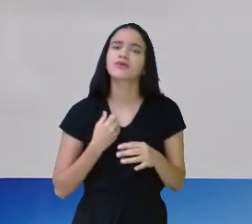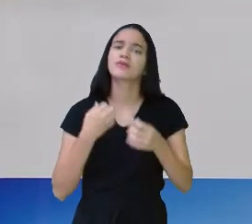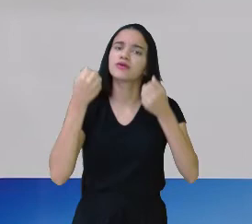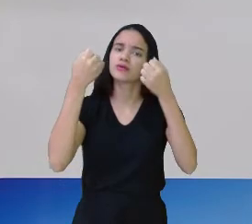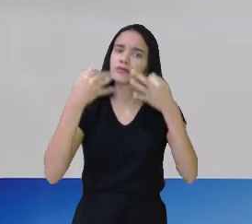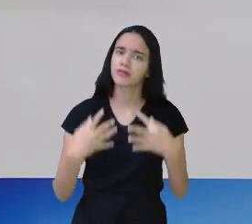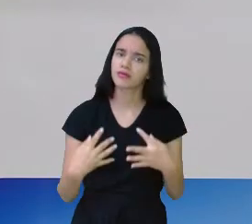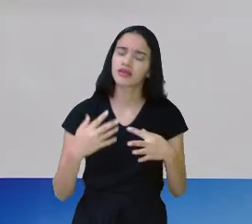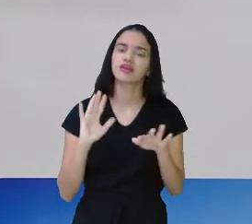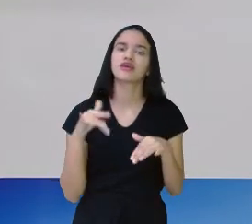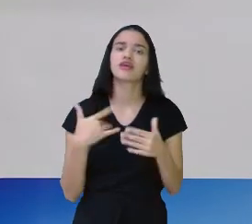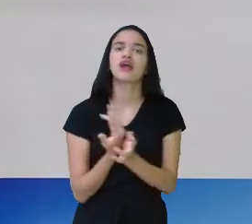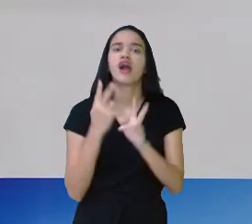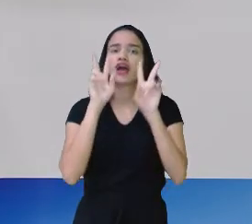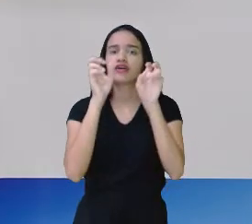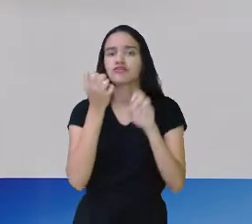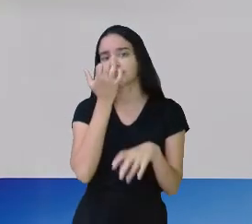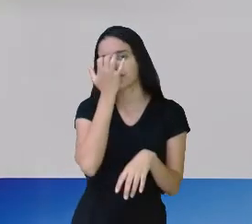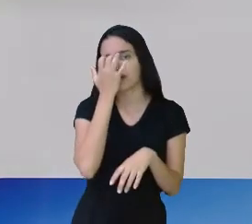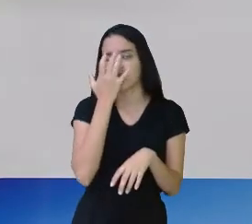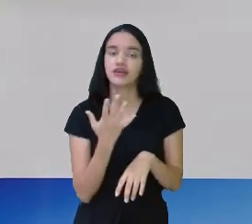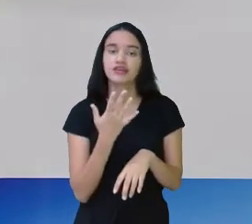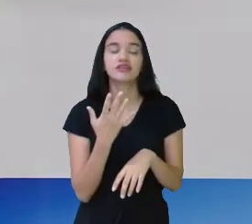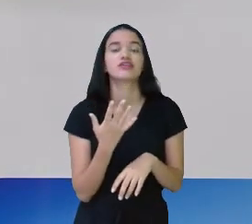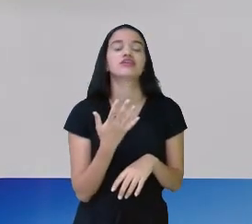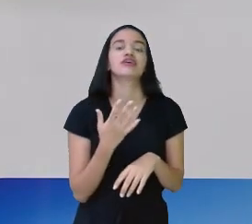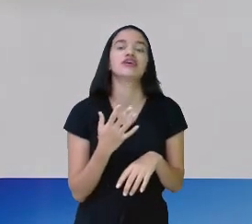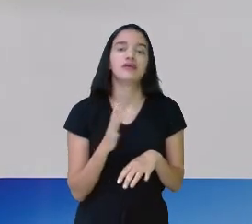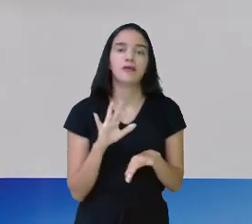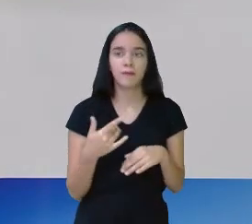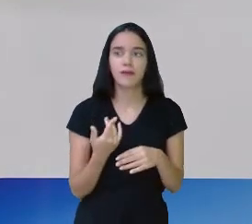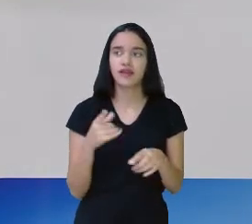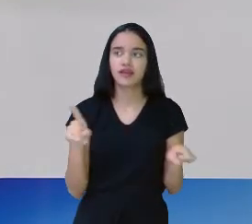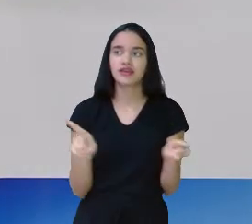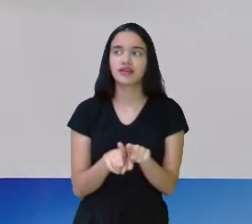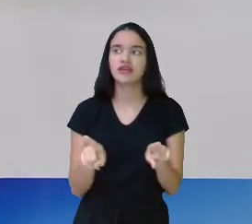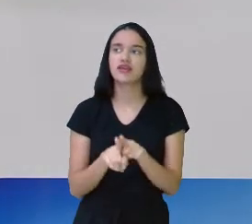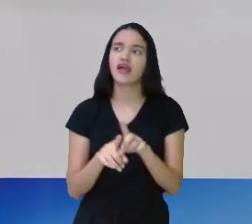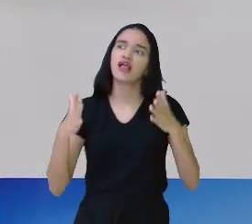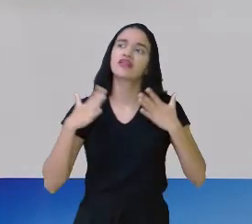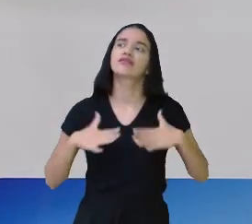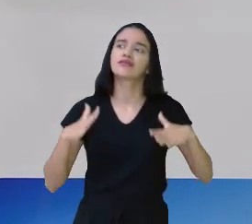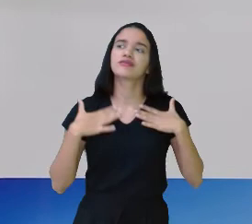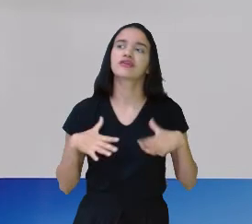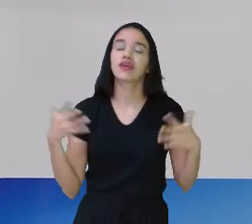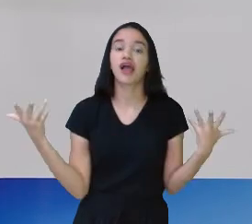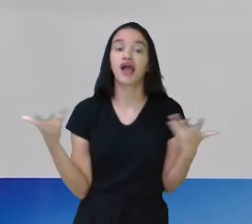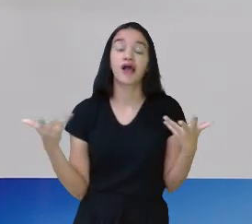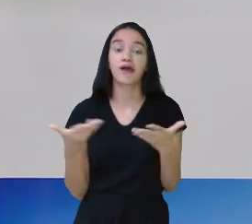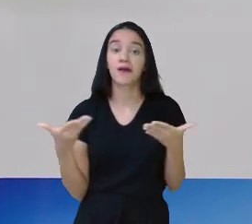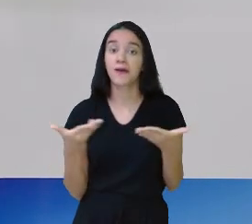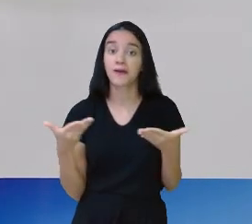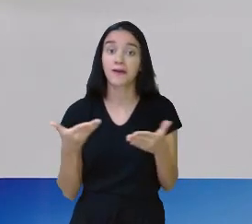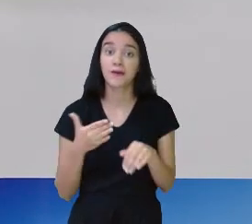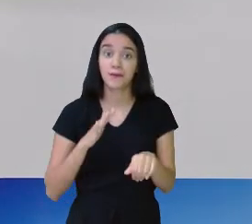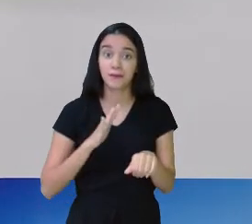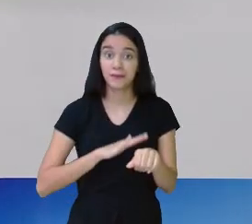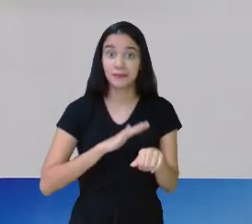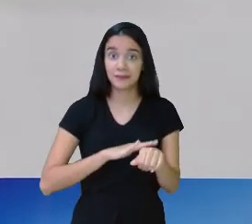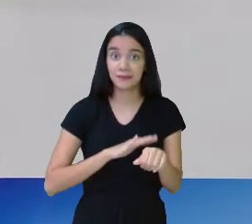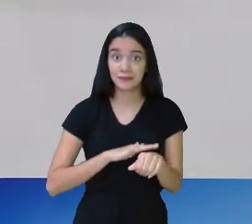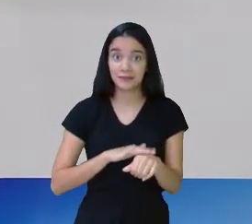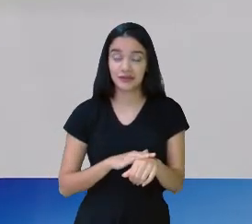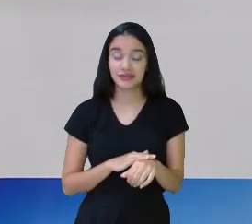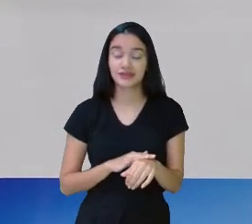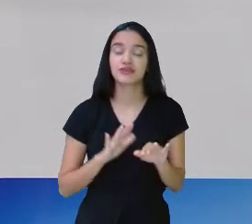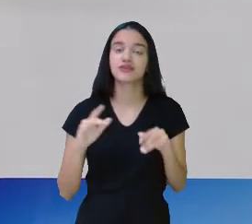né, gente? Assunto super fácil, assunto muito tranquilo. E agora chegou a hora do